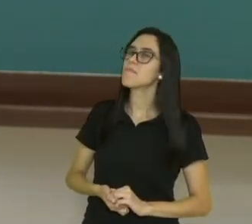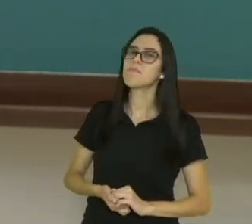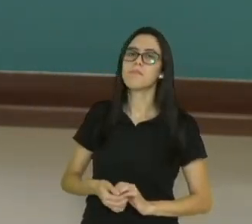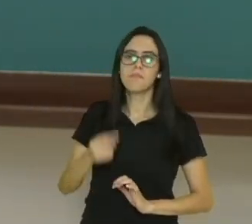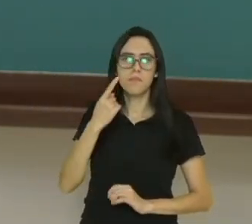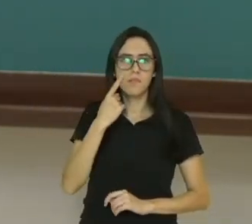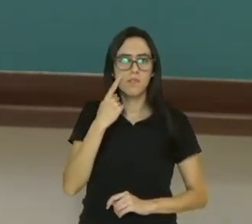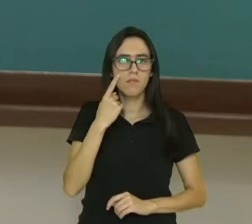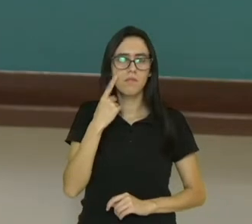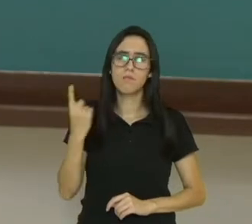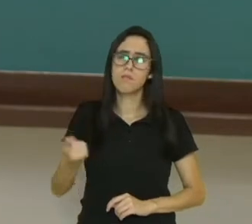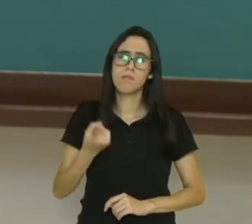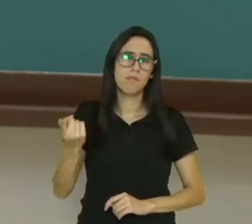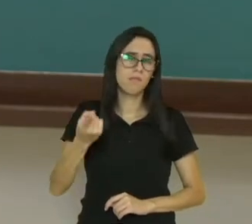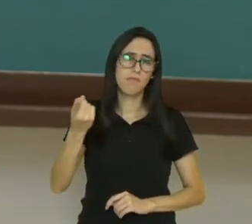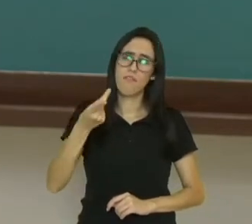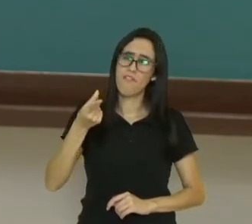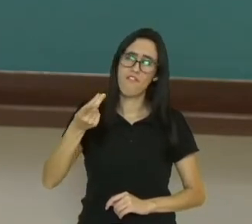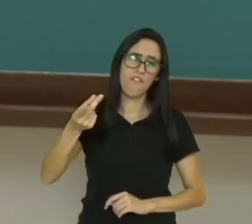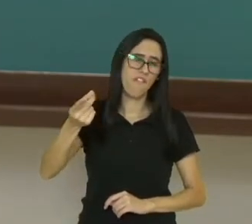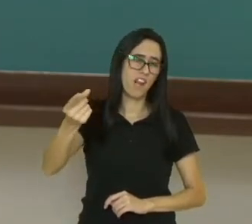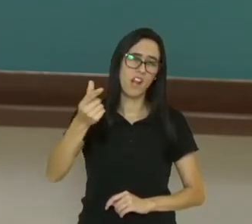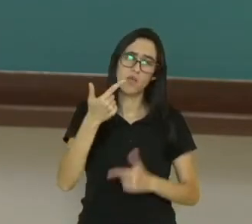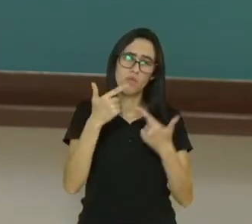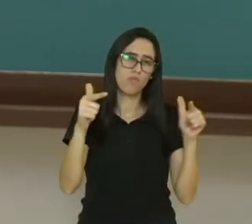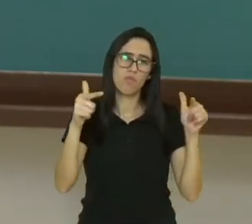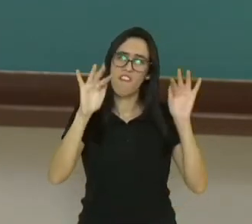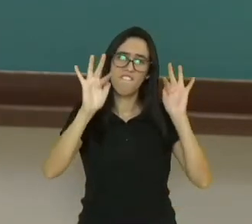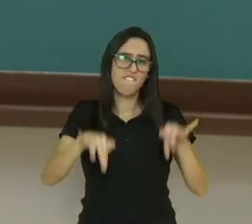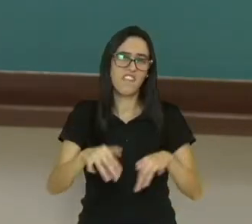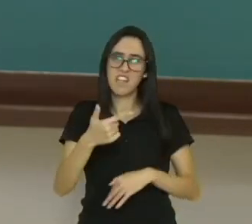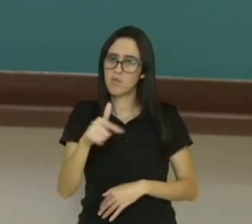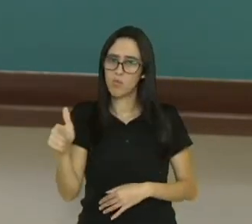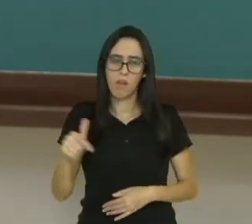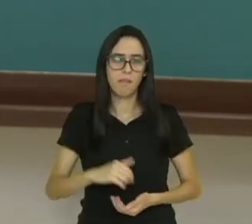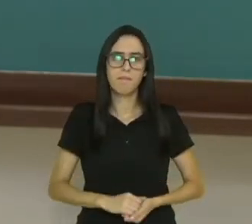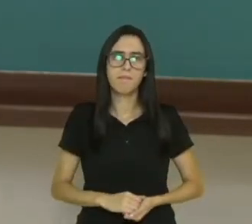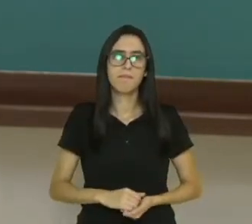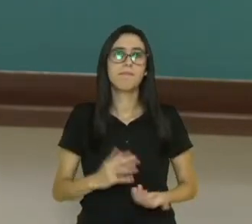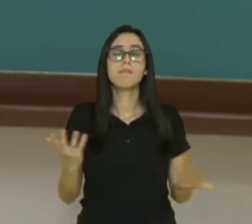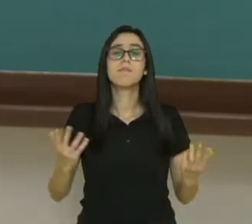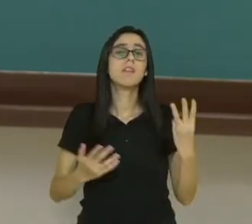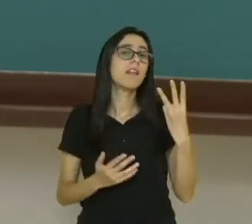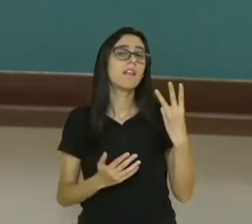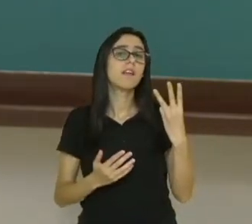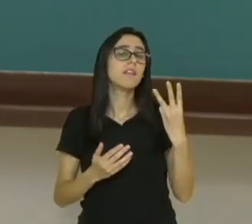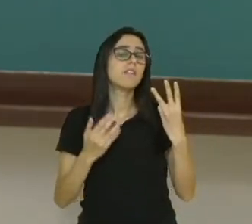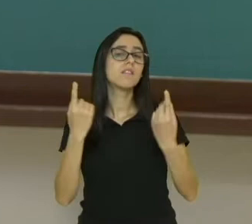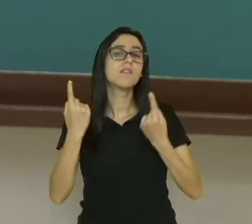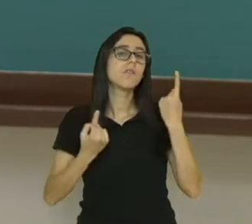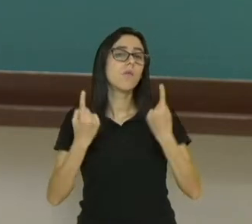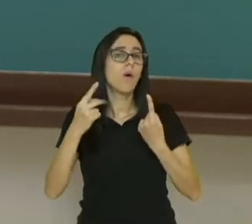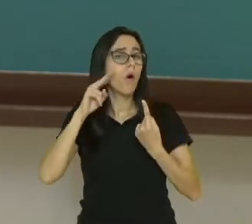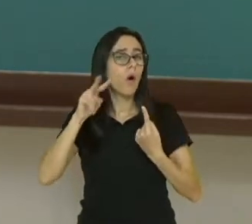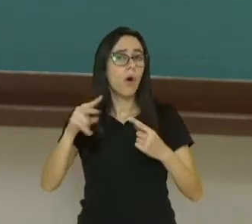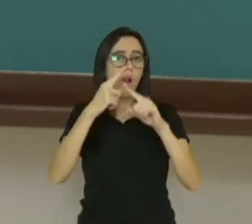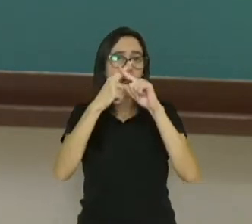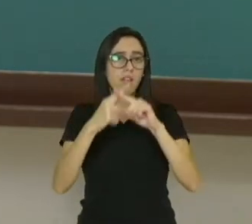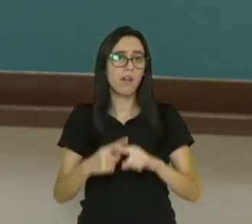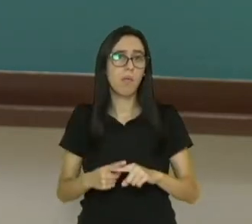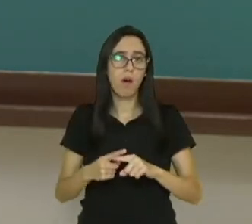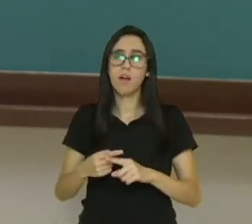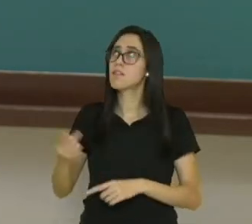24... até o infinito, porque eles não vão terminar esses números. E os múltiplos de 3 quais são? No começo está